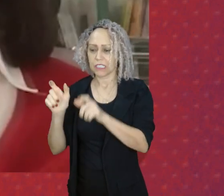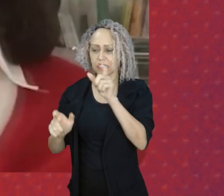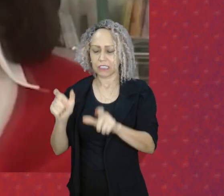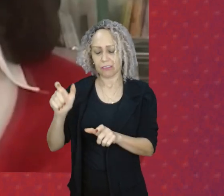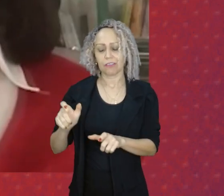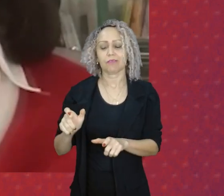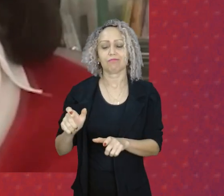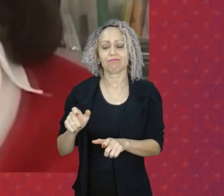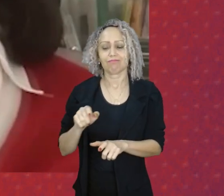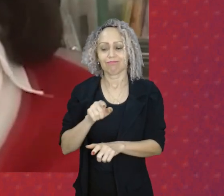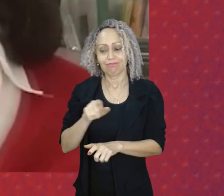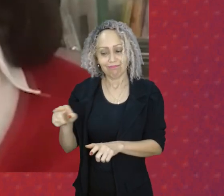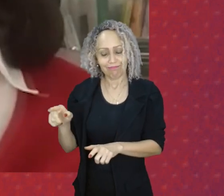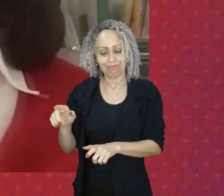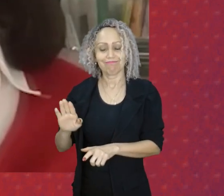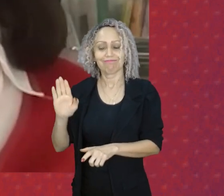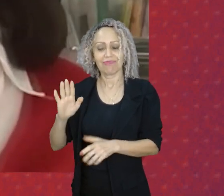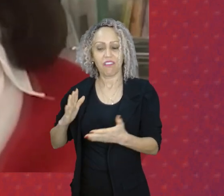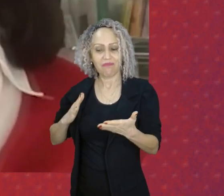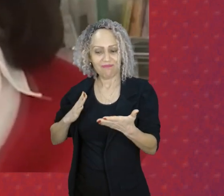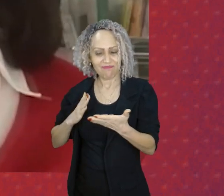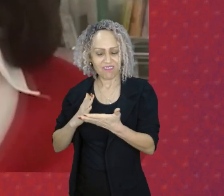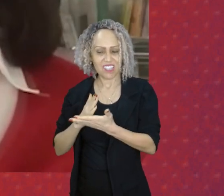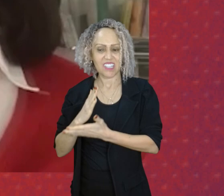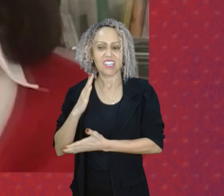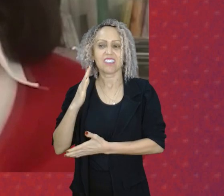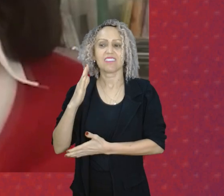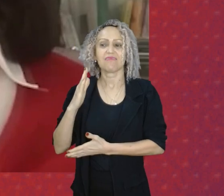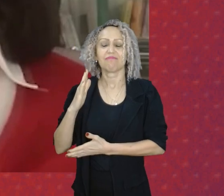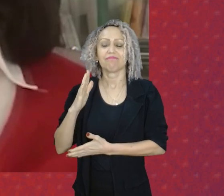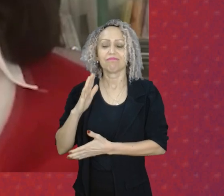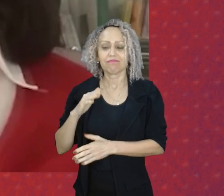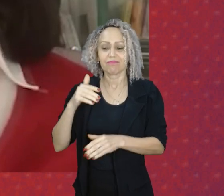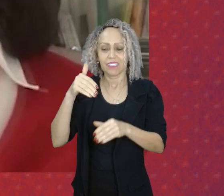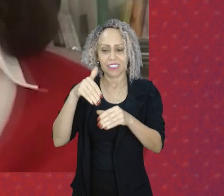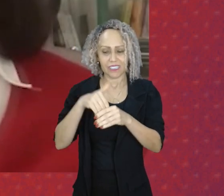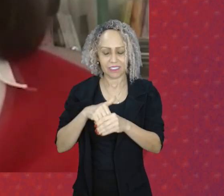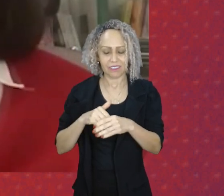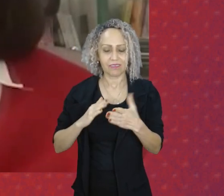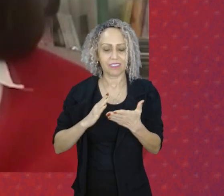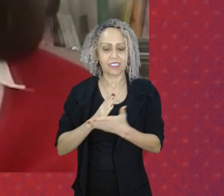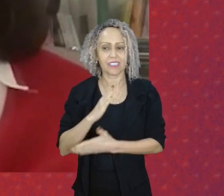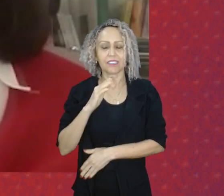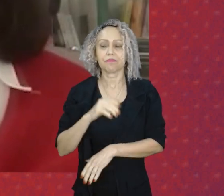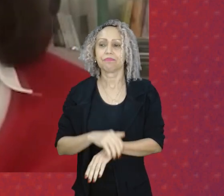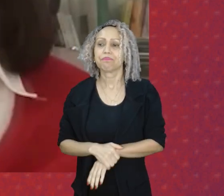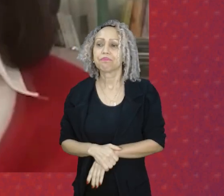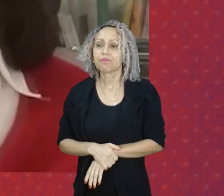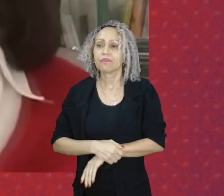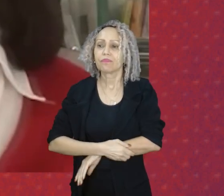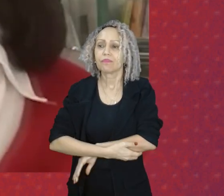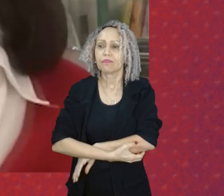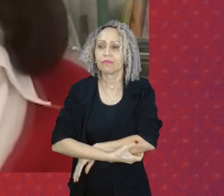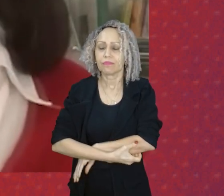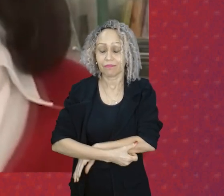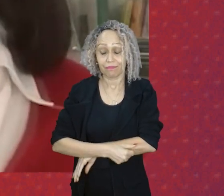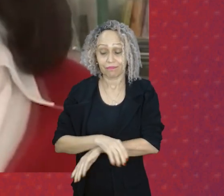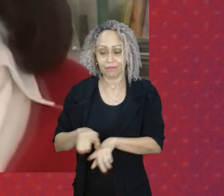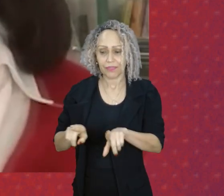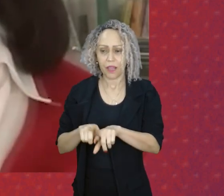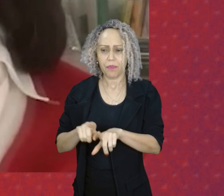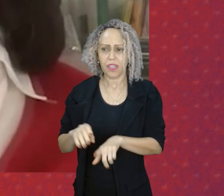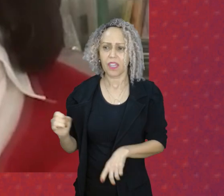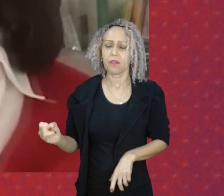venceram as eleições para os parlamentos no país. E dizer que agora é ainda mais